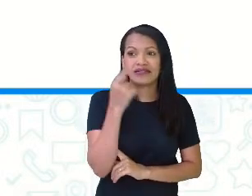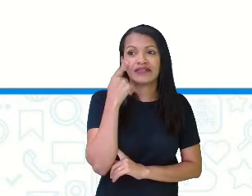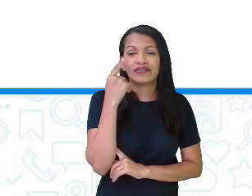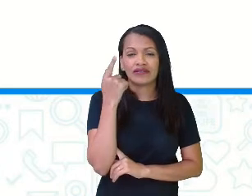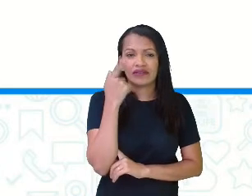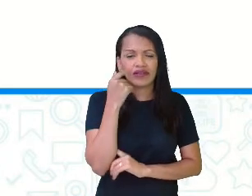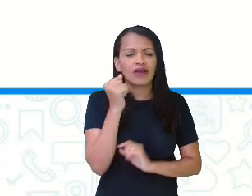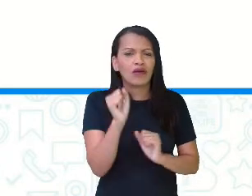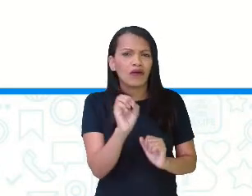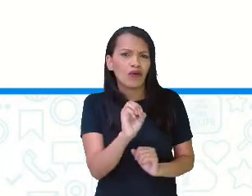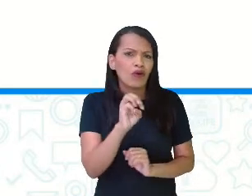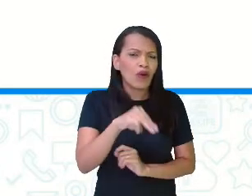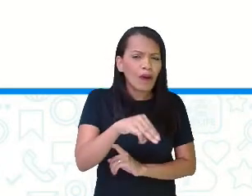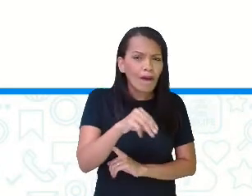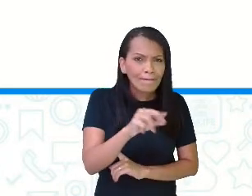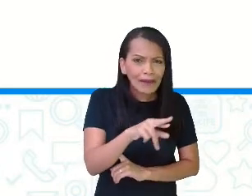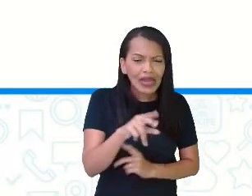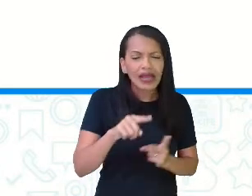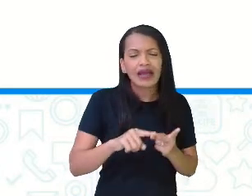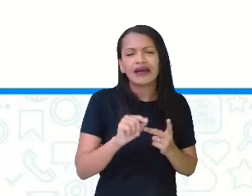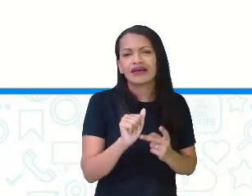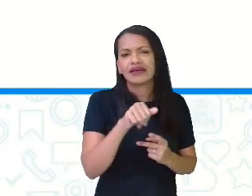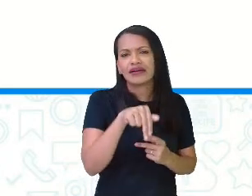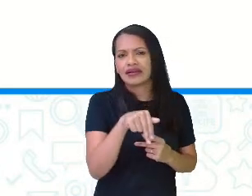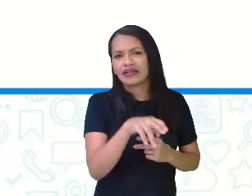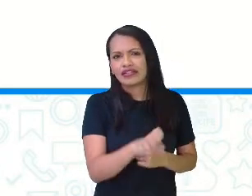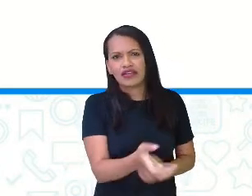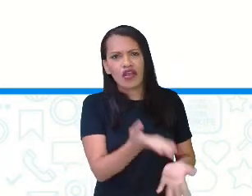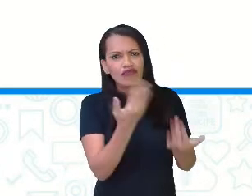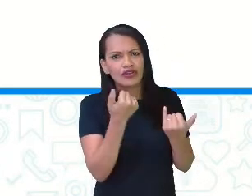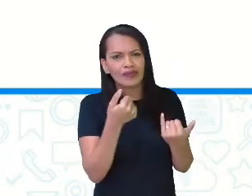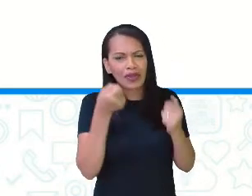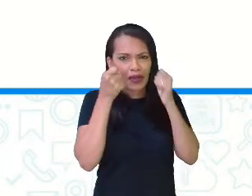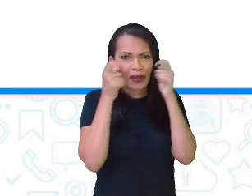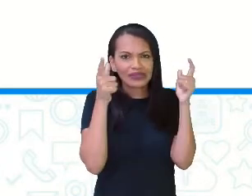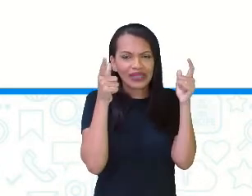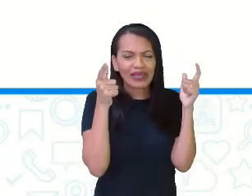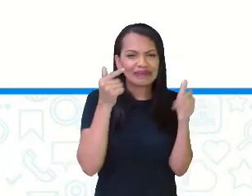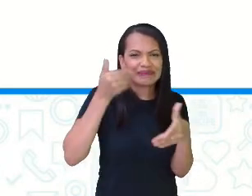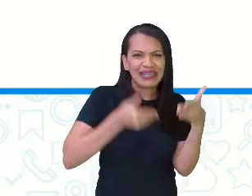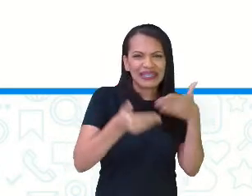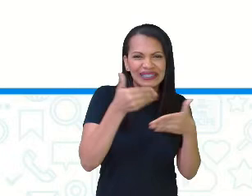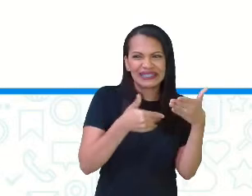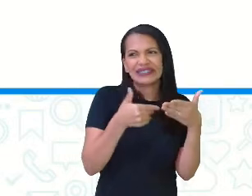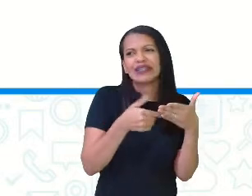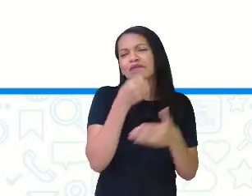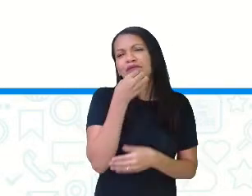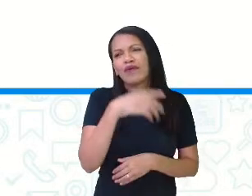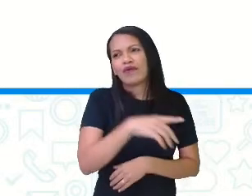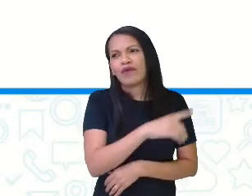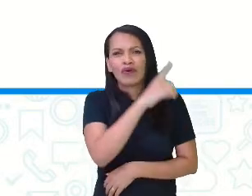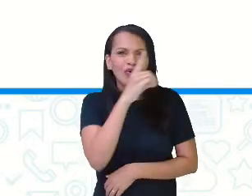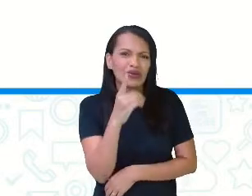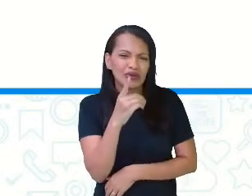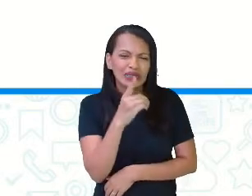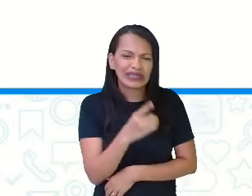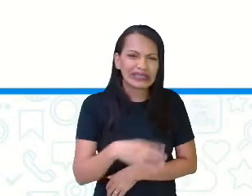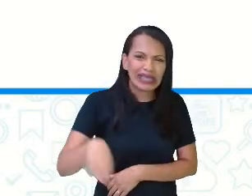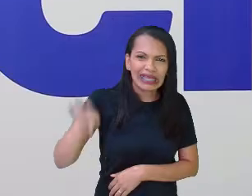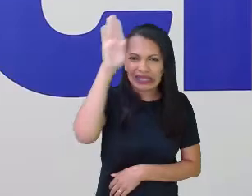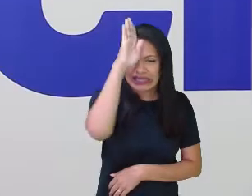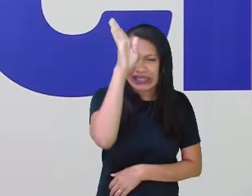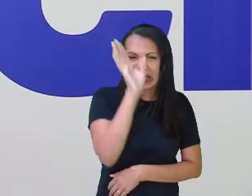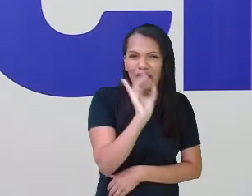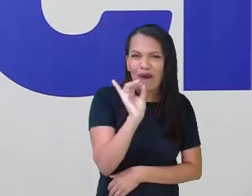o Omar e a Anne não estão não, mas Anne e Omar vamos acordar participando, mas ele está aqui, bom dia, tia Kedma, oi,